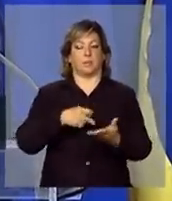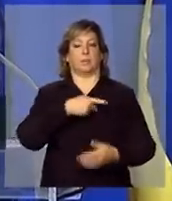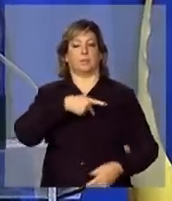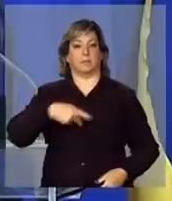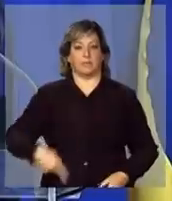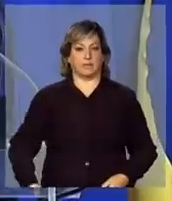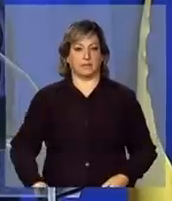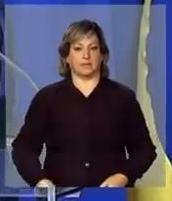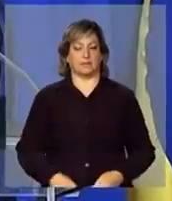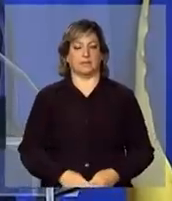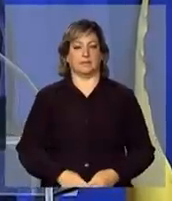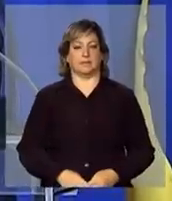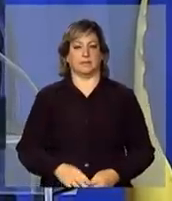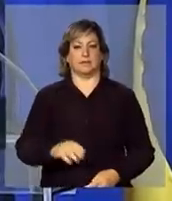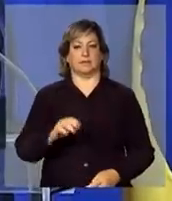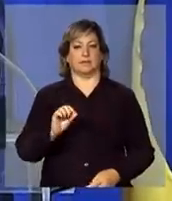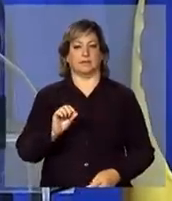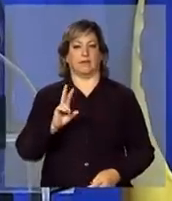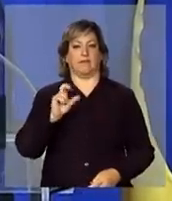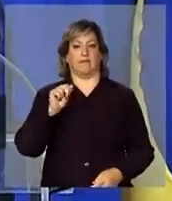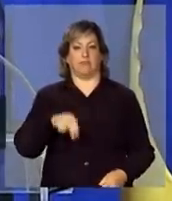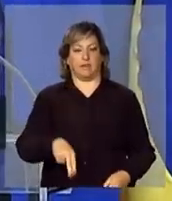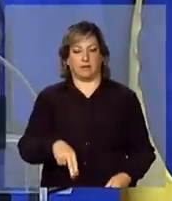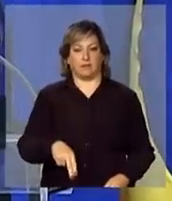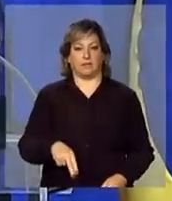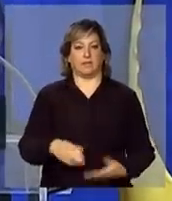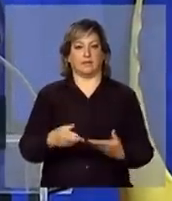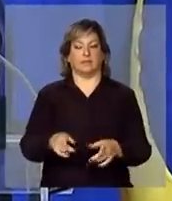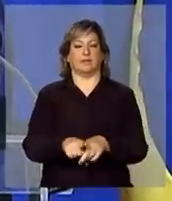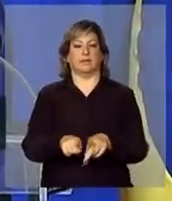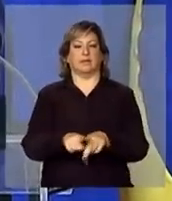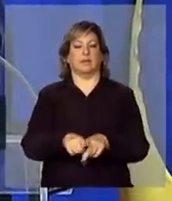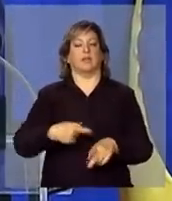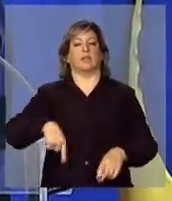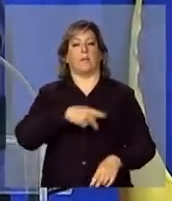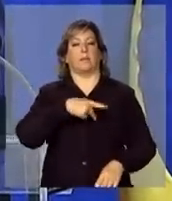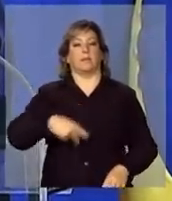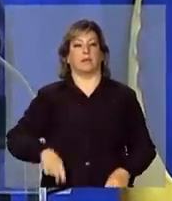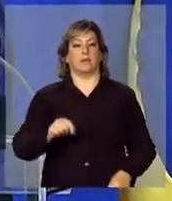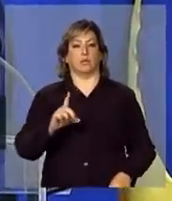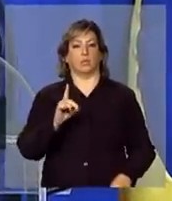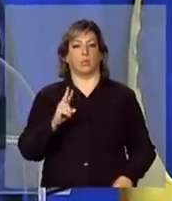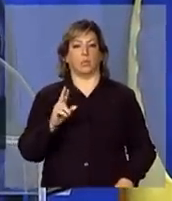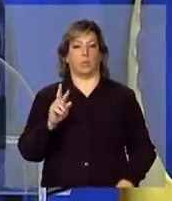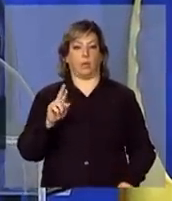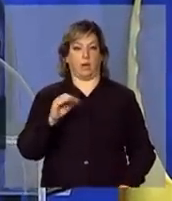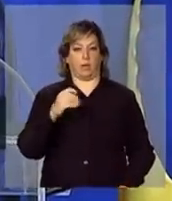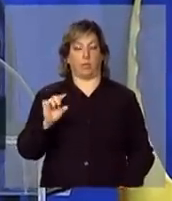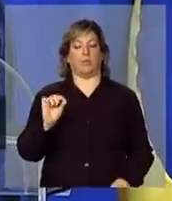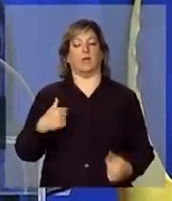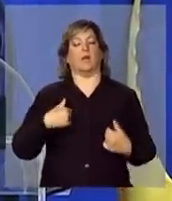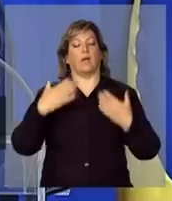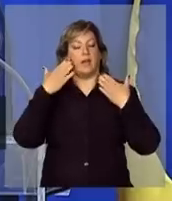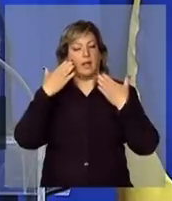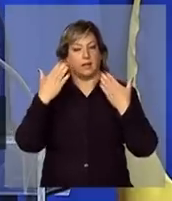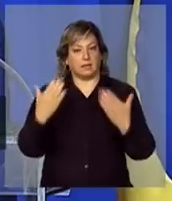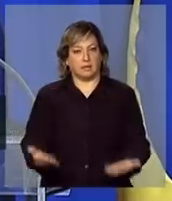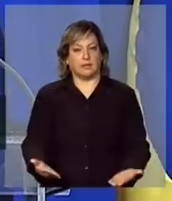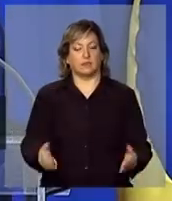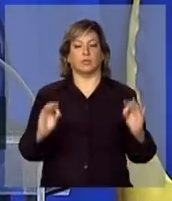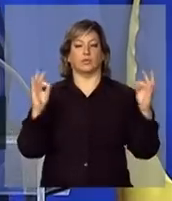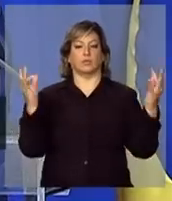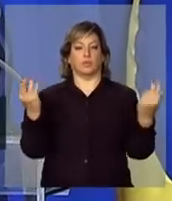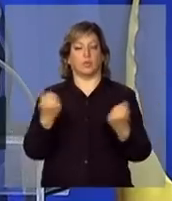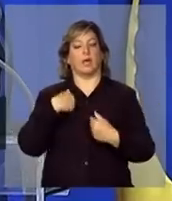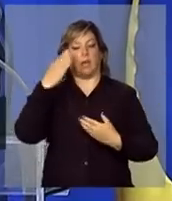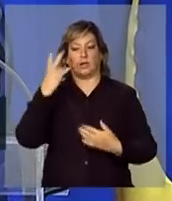presidente Van Rompuy e o nosso presidente Durão Barroso. Eu agradeço a todos,